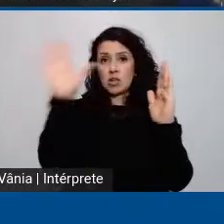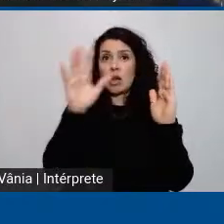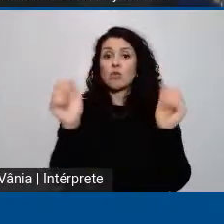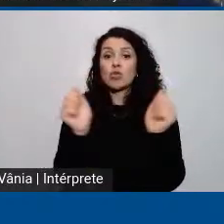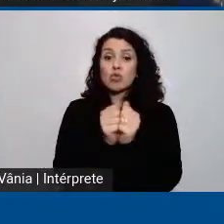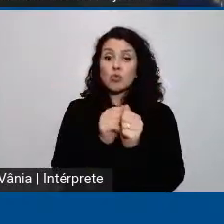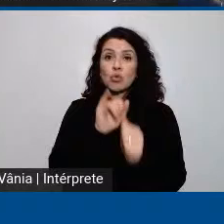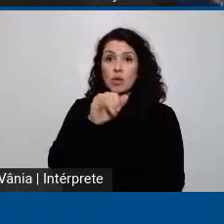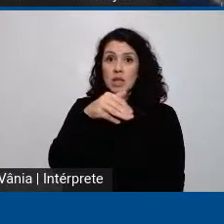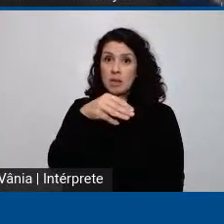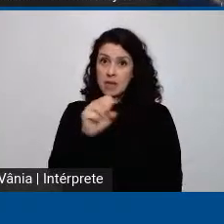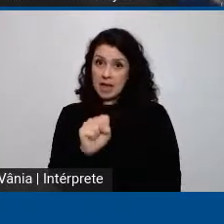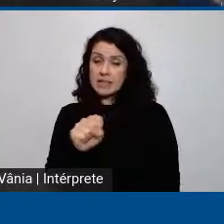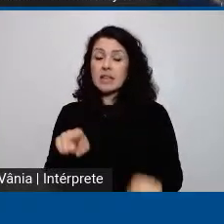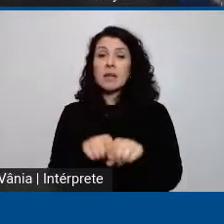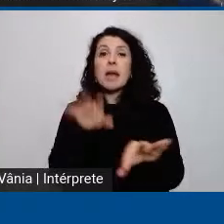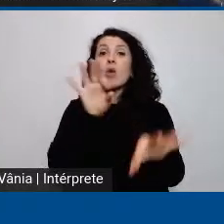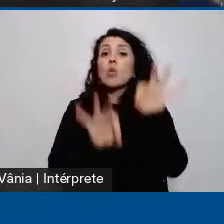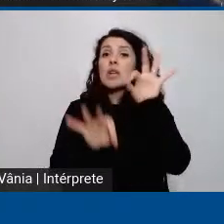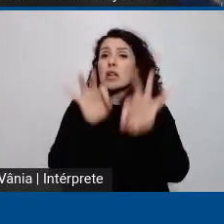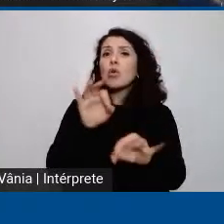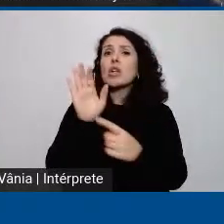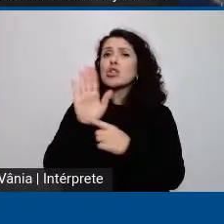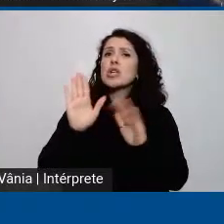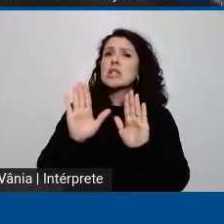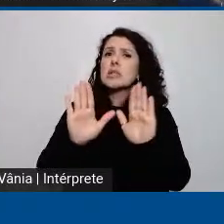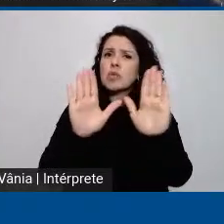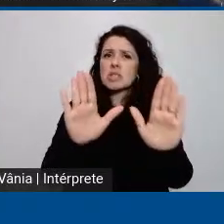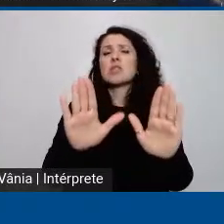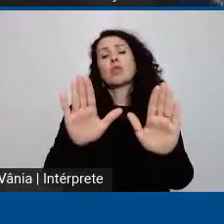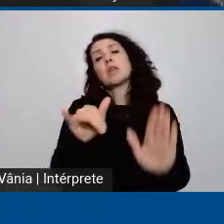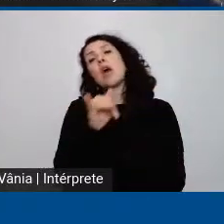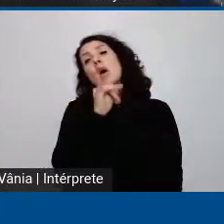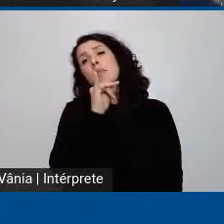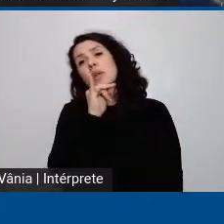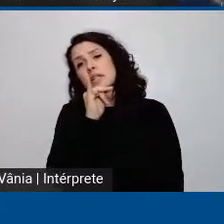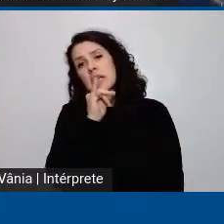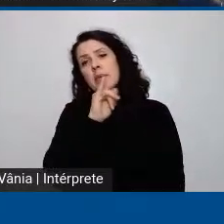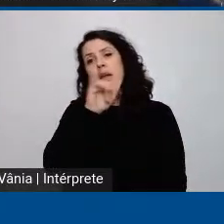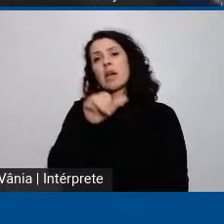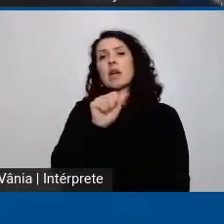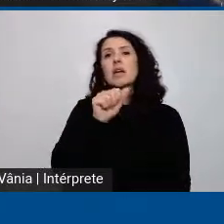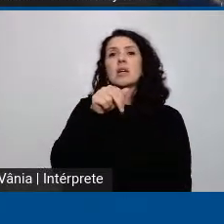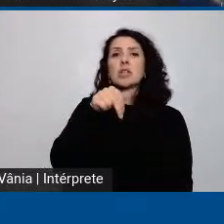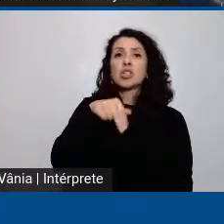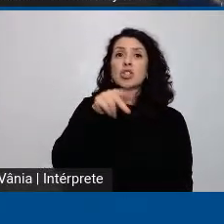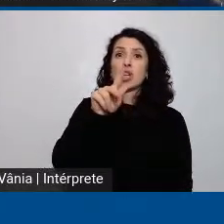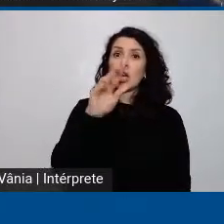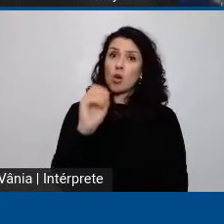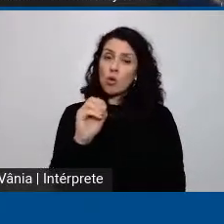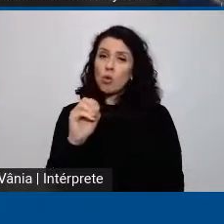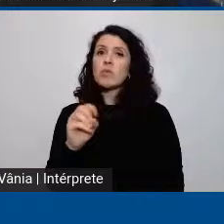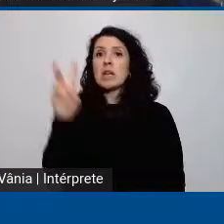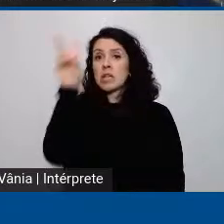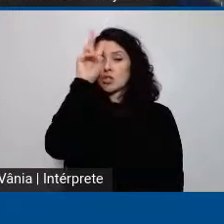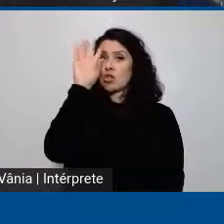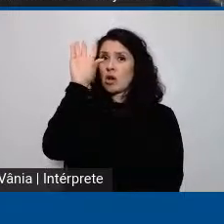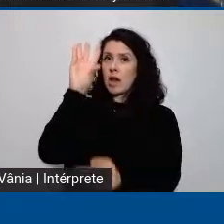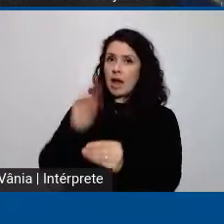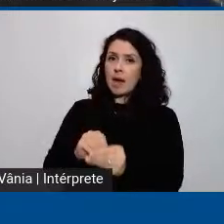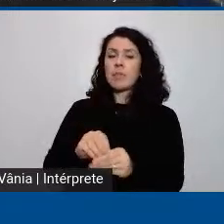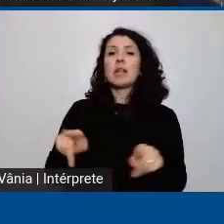Salles, e curadora de exposições, dentre elas, Jango, Nossa Breve História, Capitais da Bossa